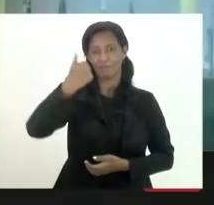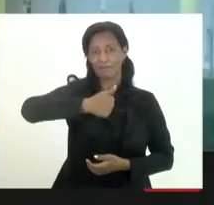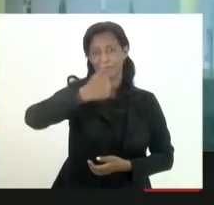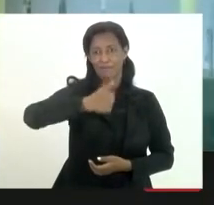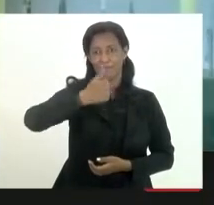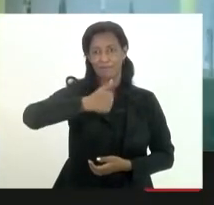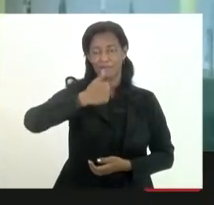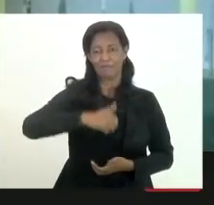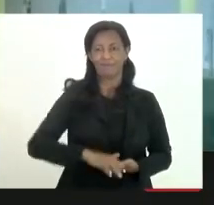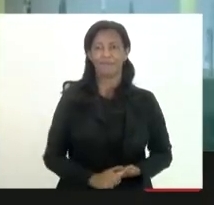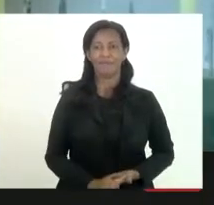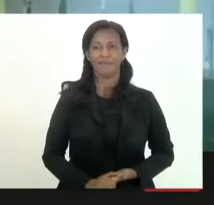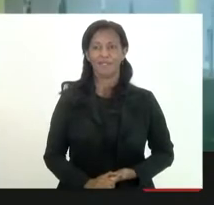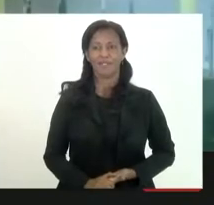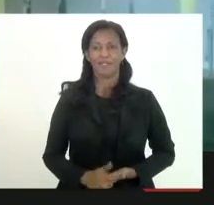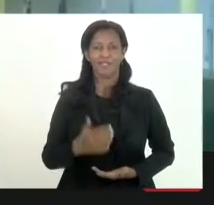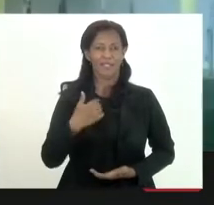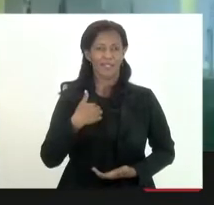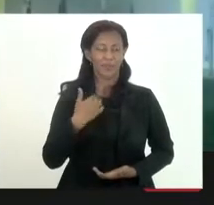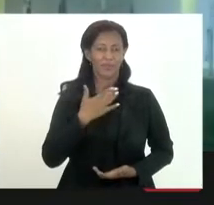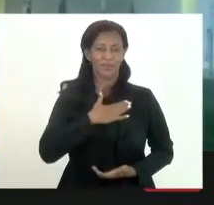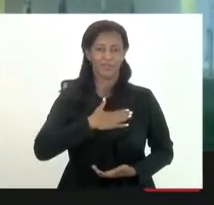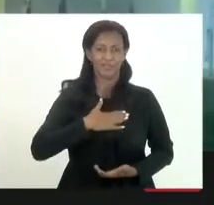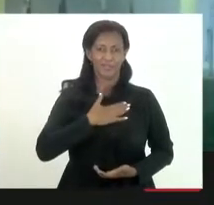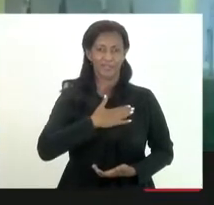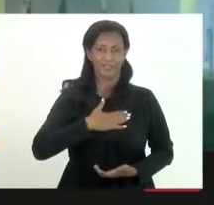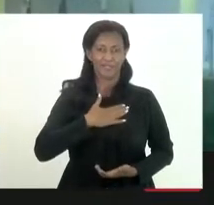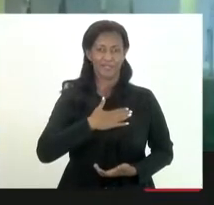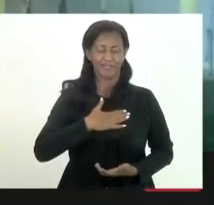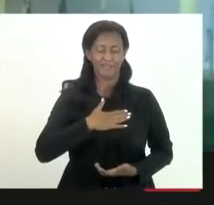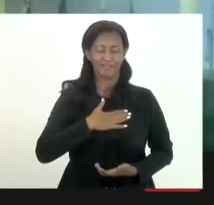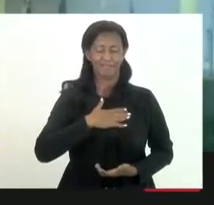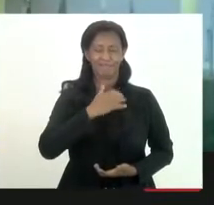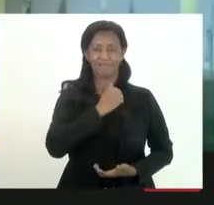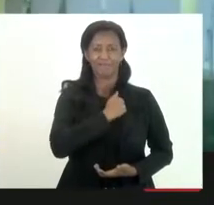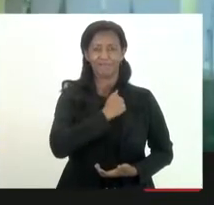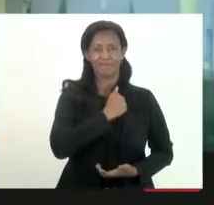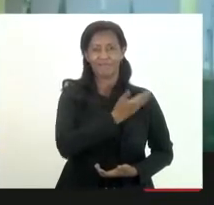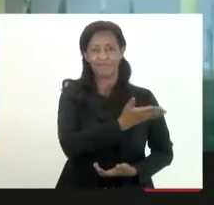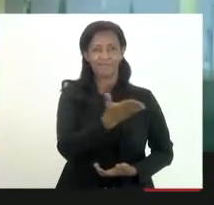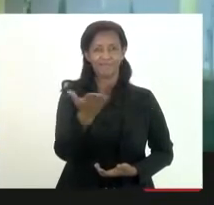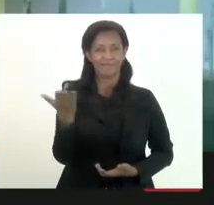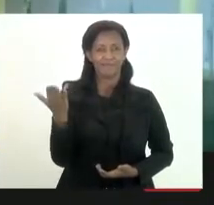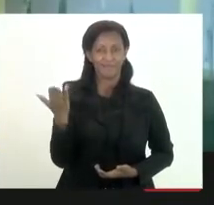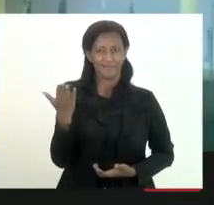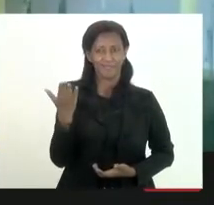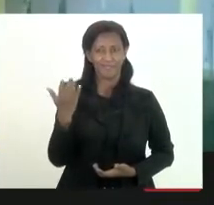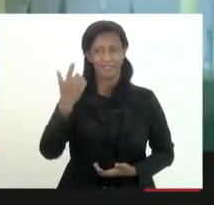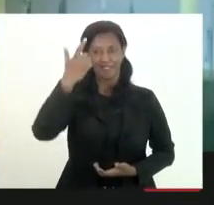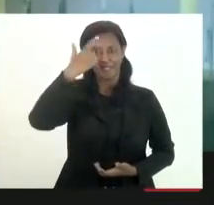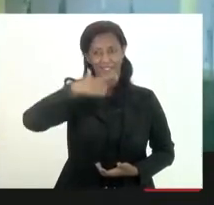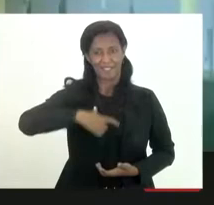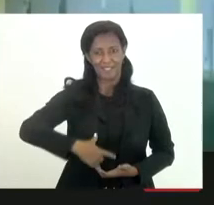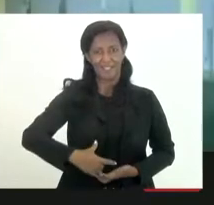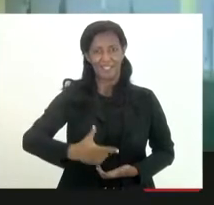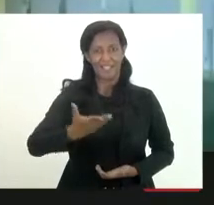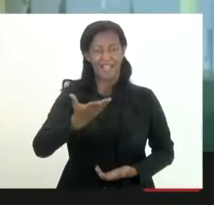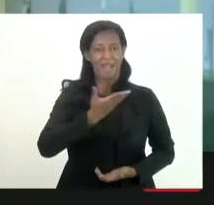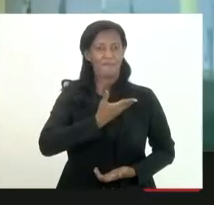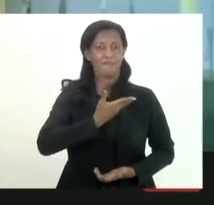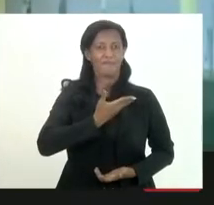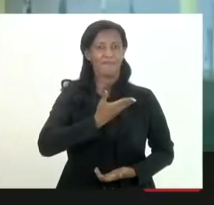primeiramente, eu gostaria de saudar a todas e todos na figura da minha nobre, querida